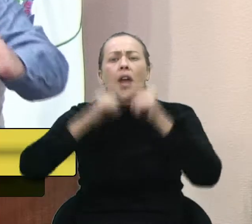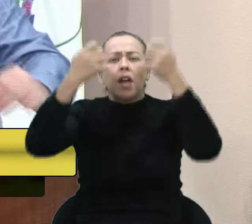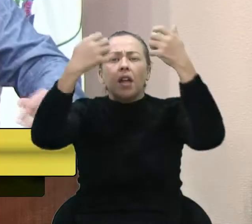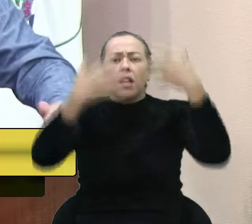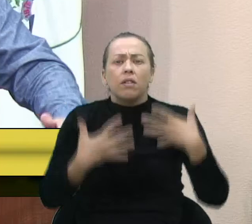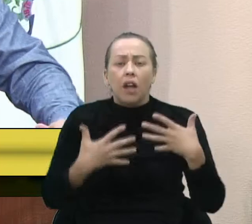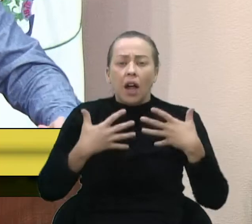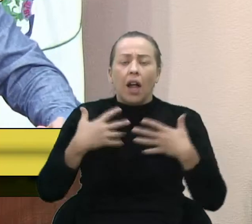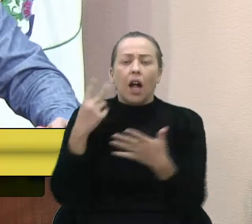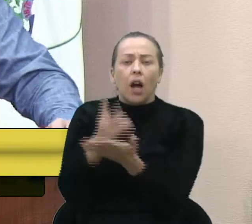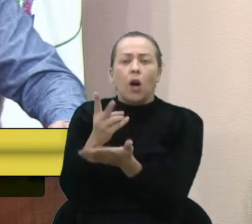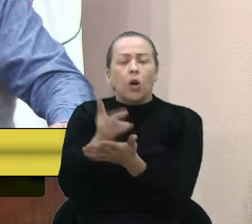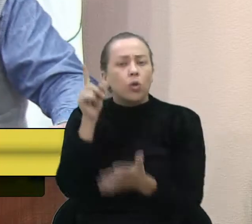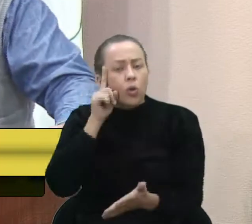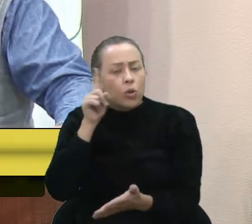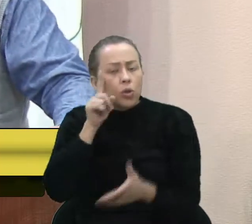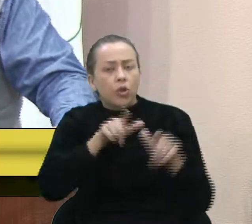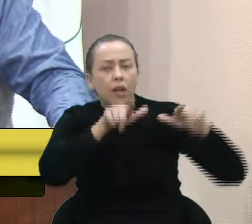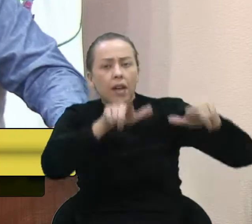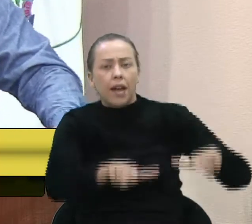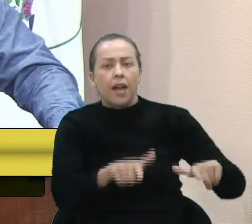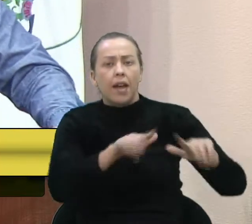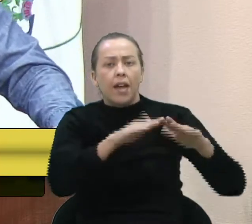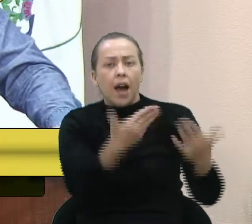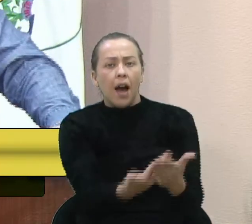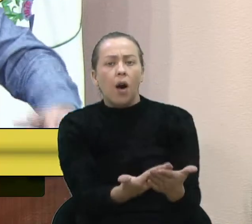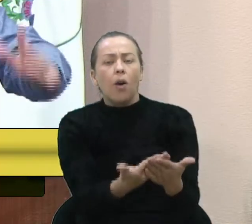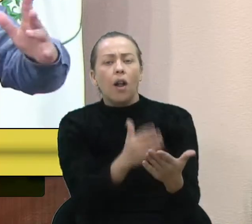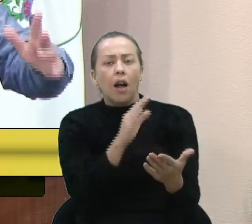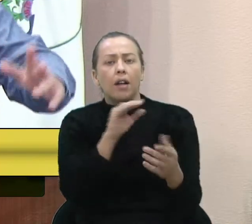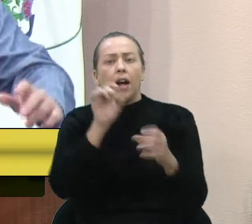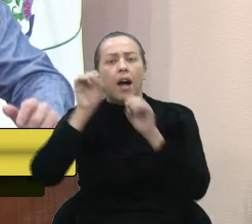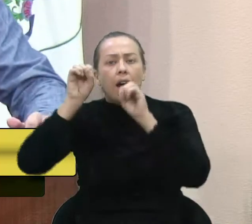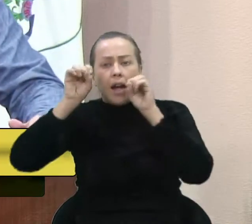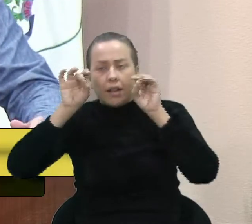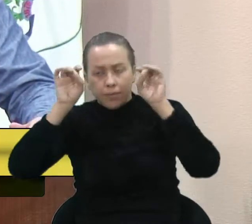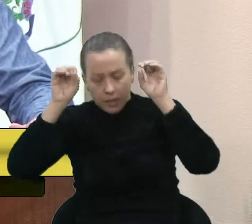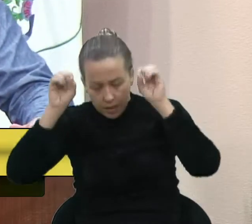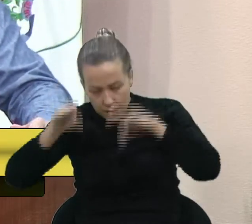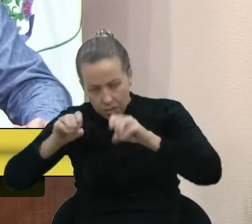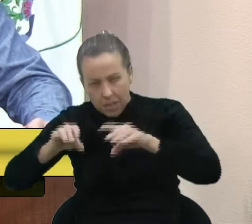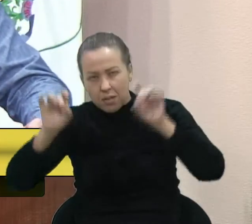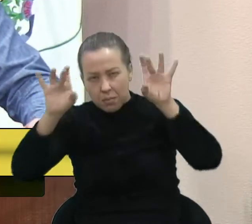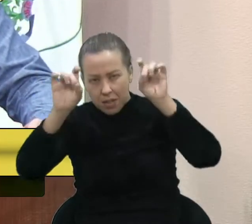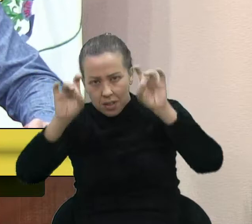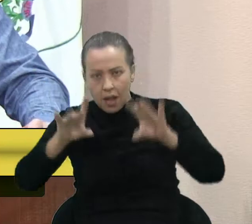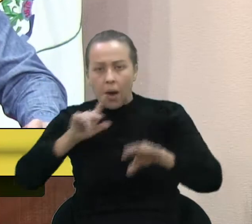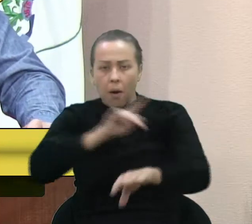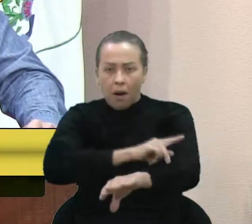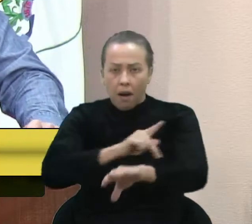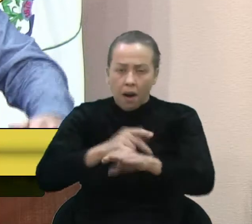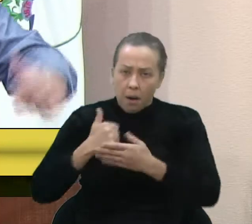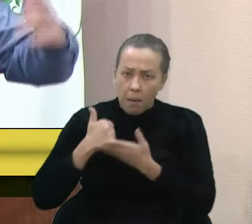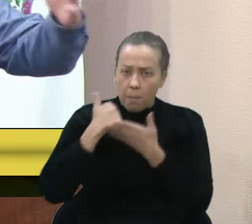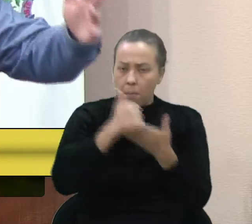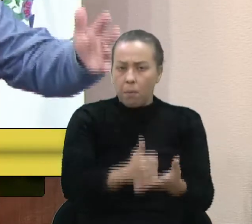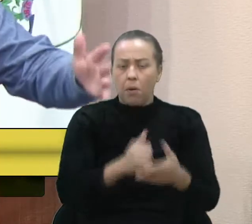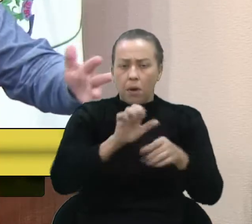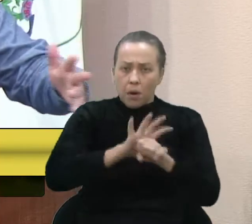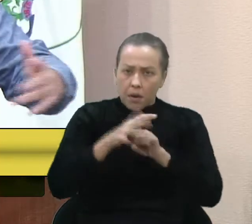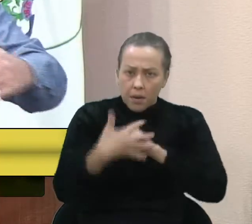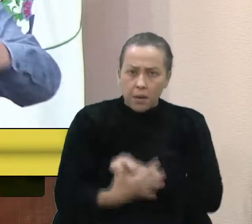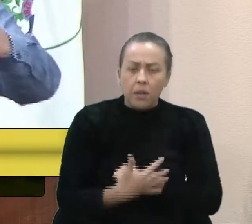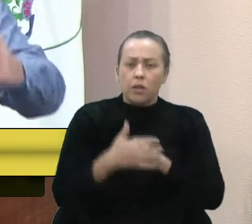ao cotidiano e à sala de aula, da educação especial, ao apoio pedagógico, a questões relacionadas à pandemia,